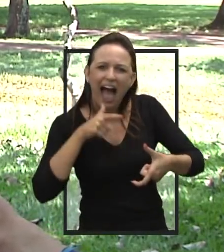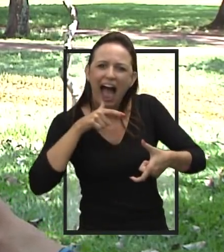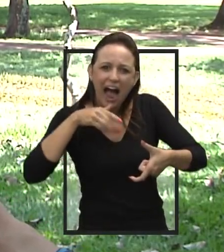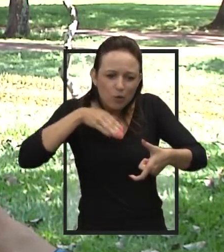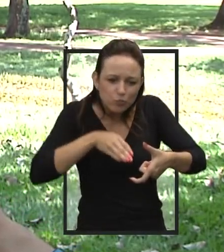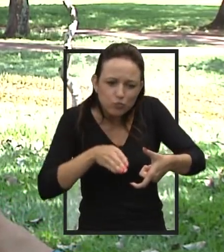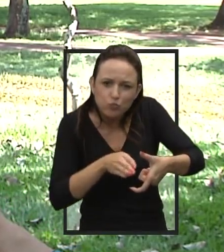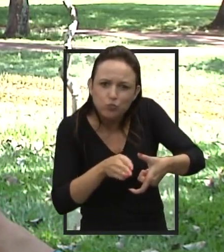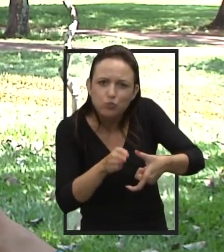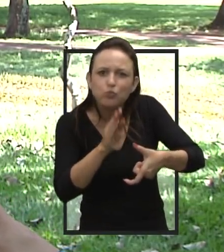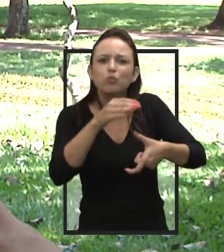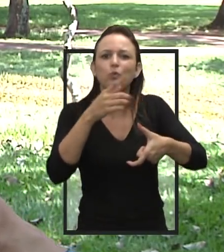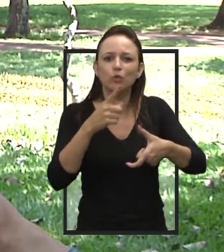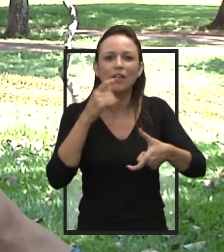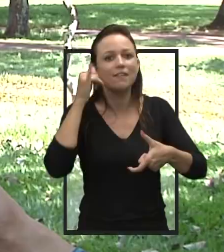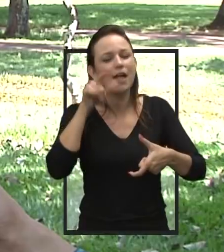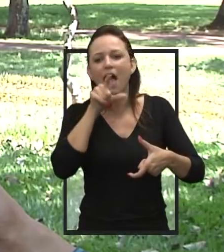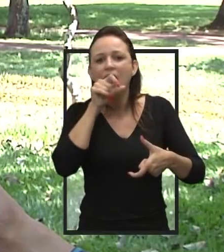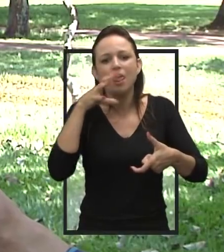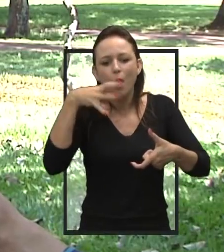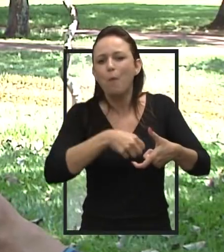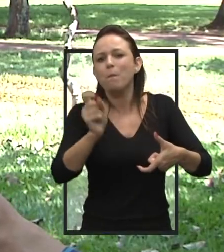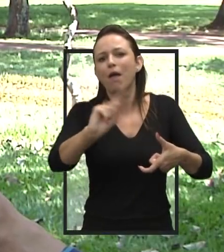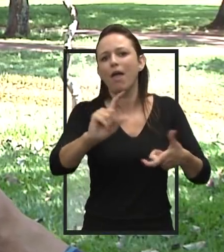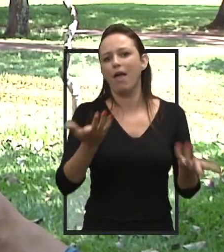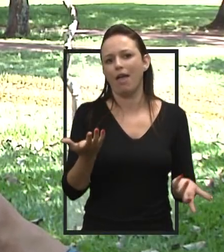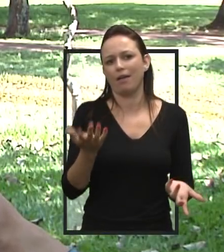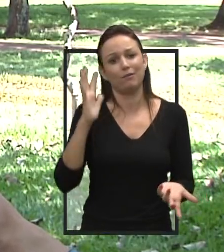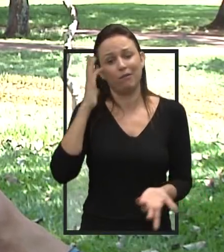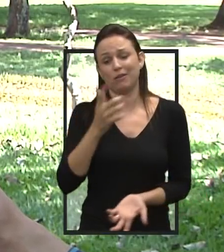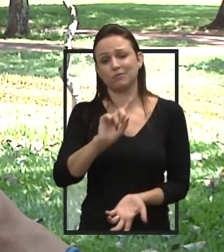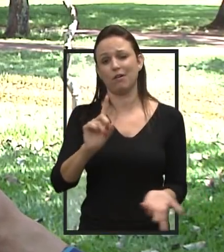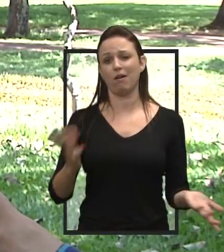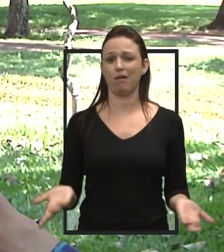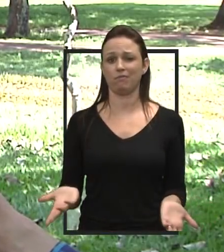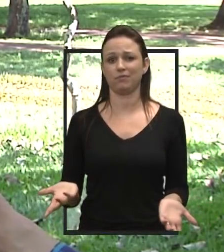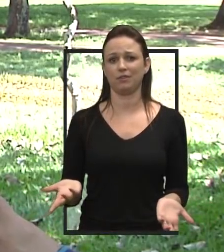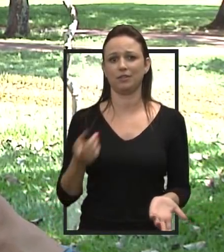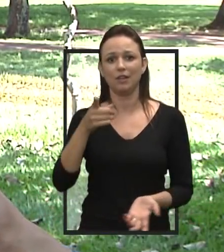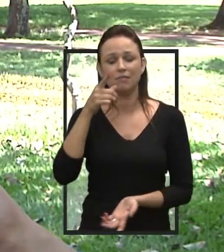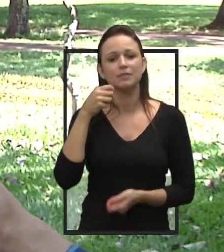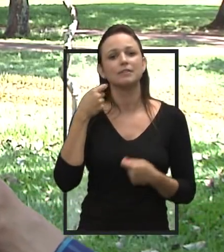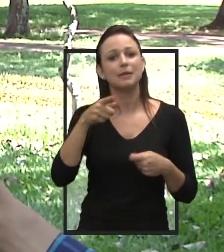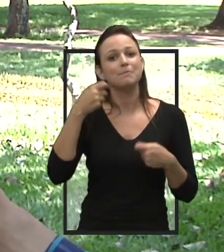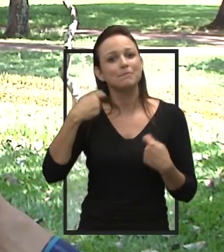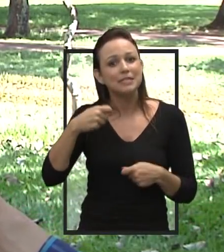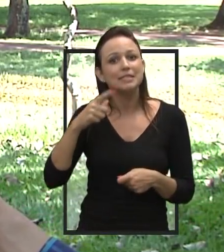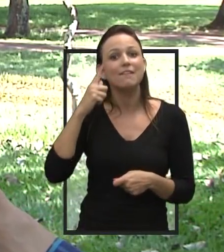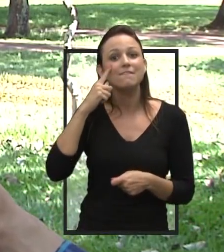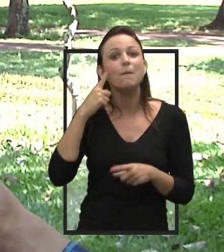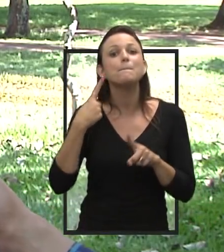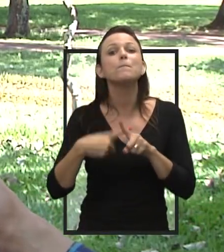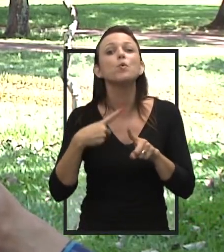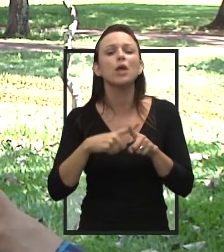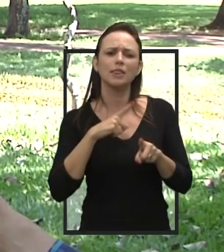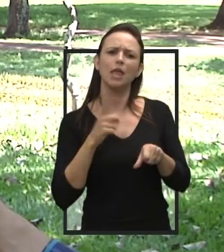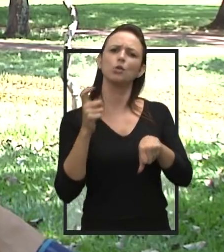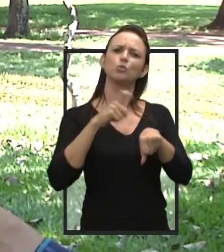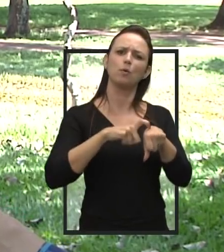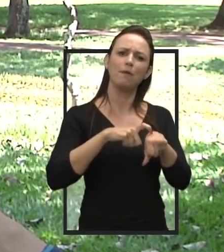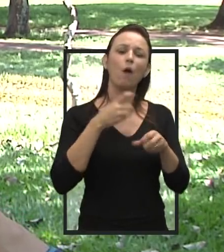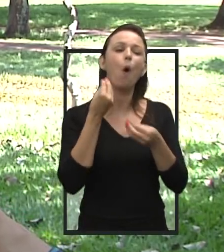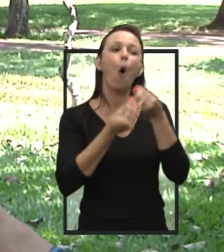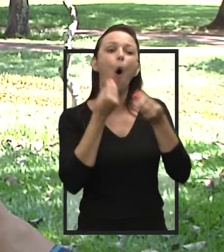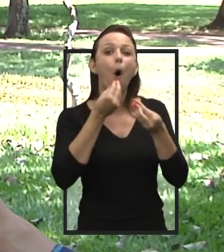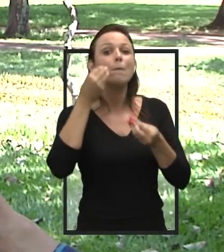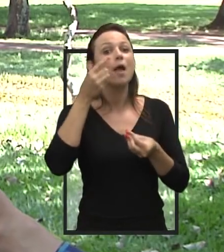as galinhas vão ser inúteis, elas não vão servir para nada. Então o mais importante de tudo é você saber por que tem escorpião no lugar e